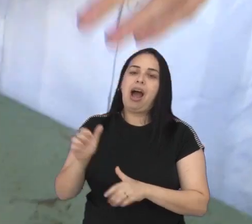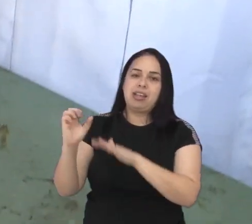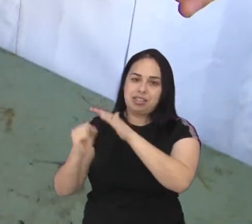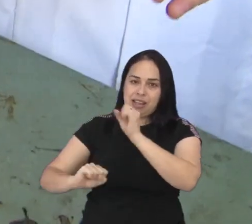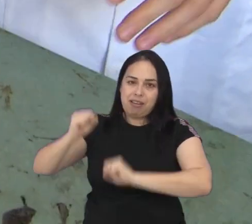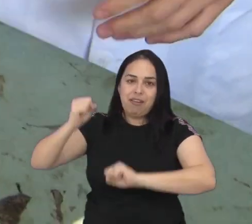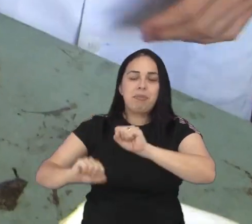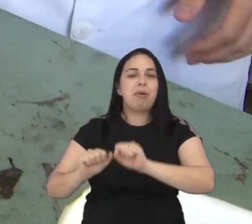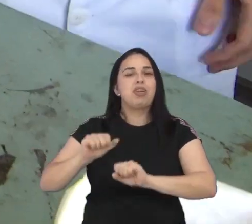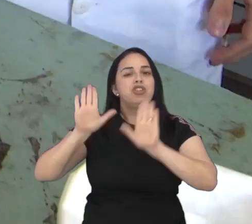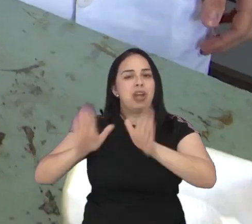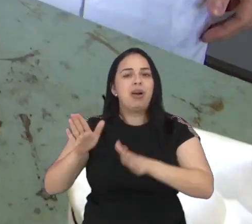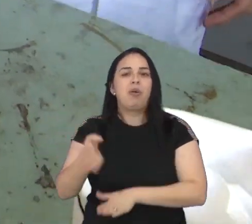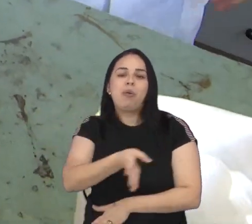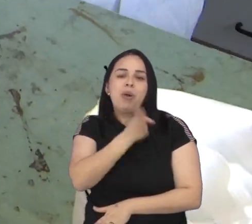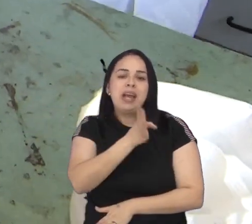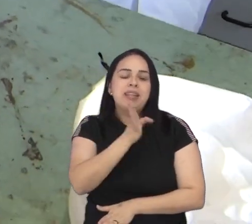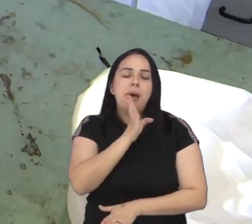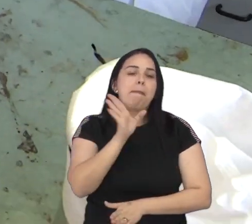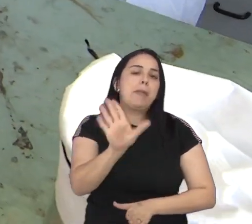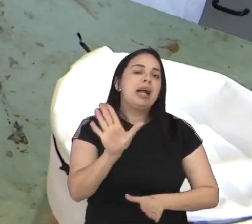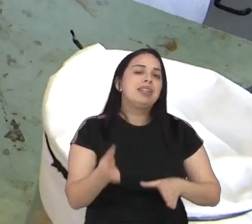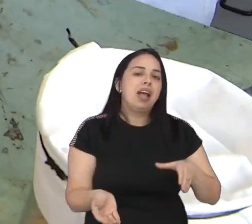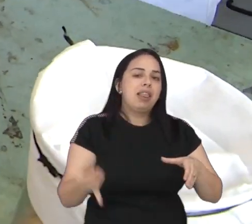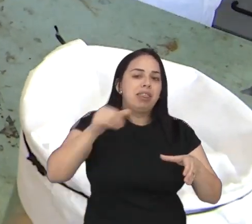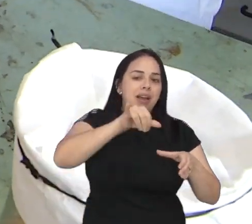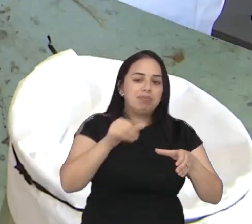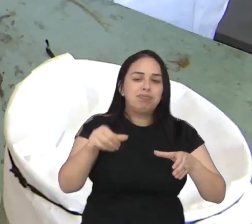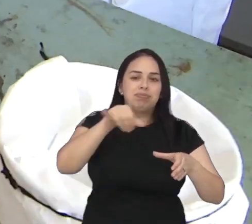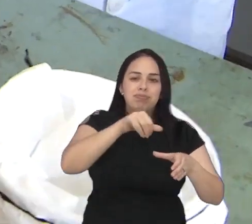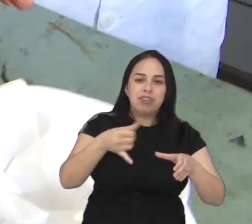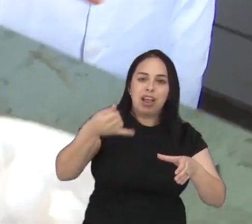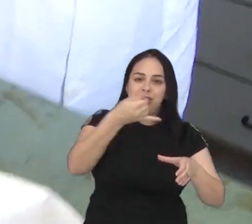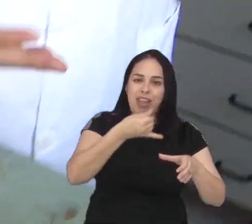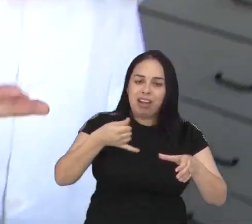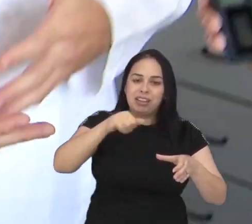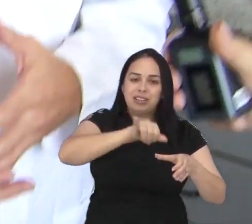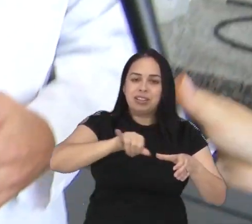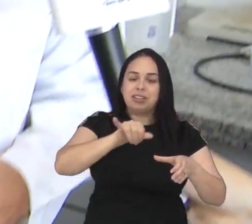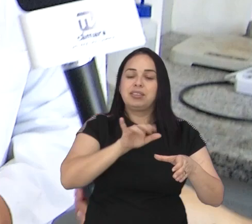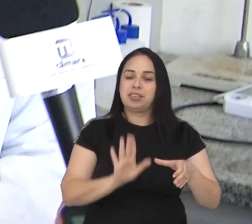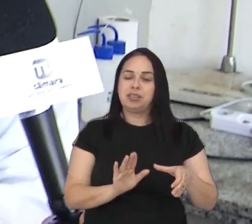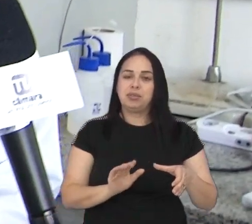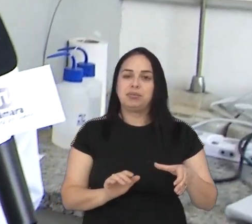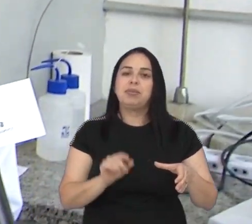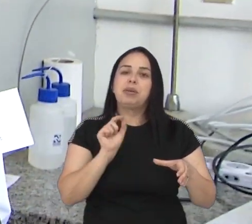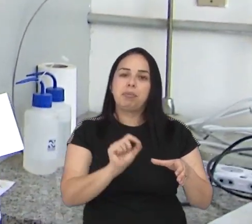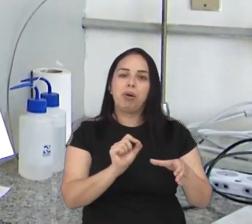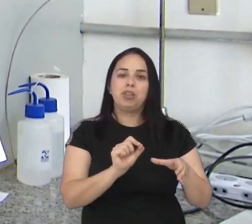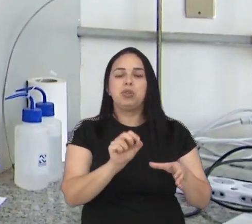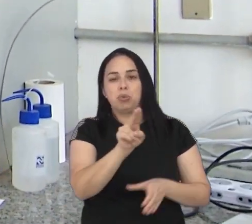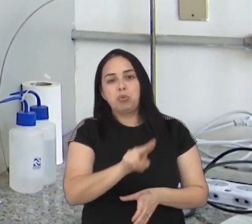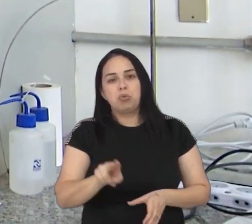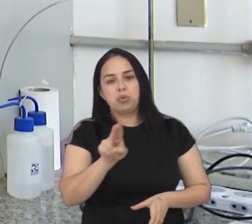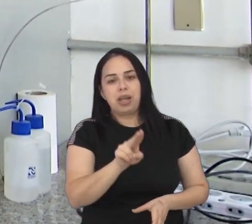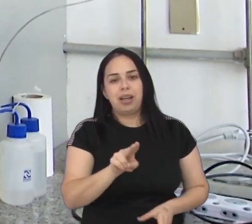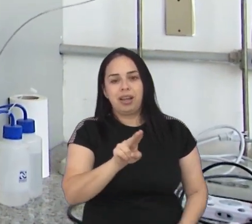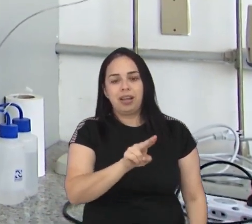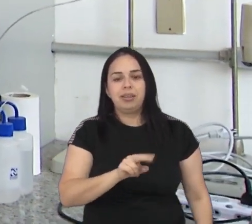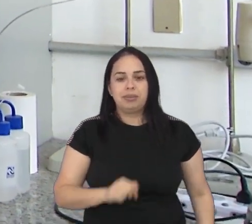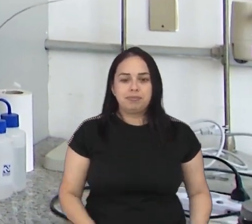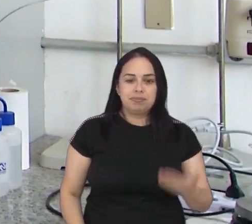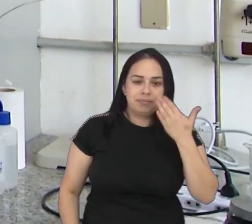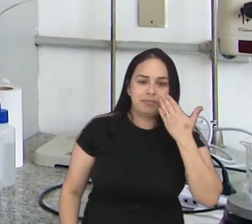indústria, né, já é conhecida. O que a gente acrescentou de diferente foi que existiam dados na literatura que indicavam que você podia usar